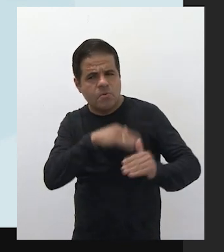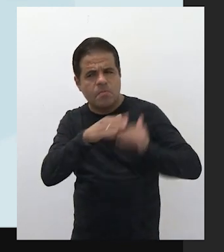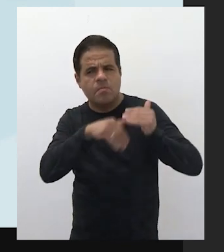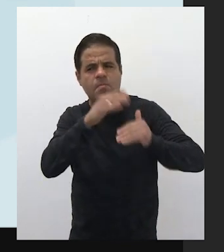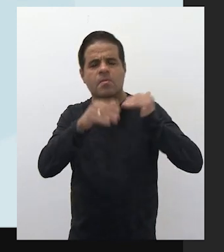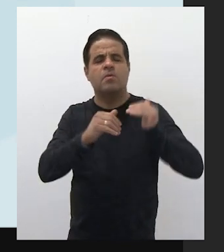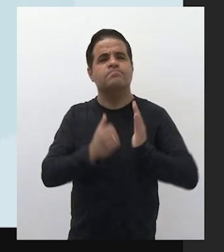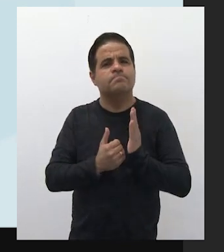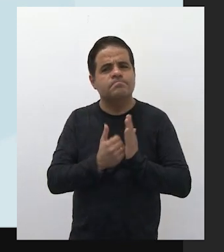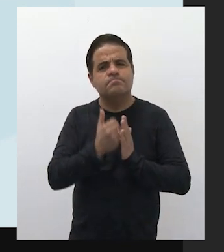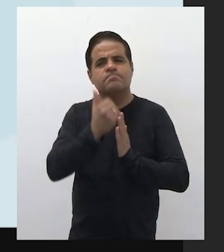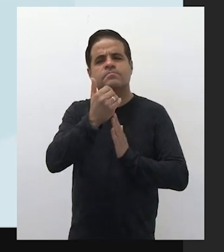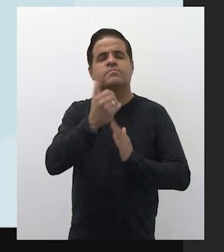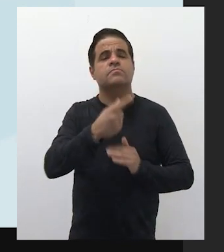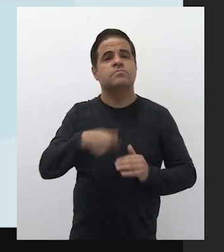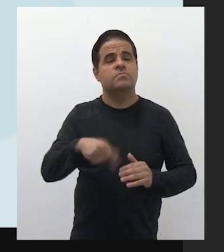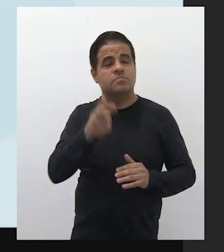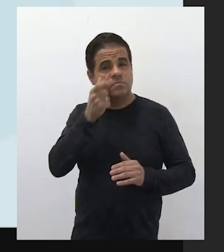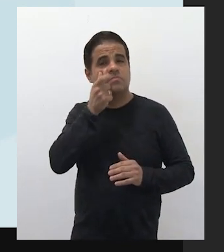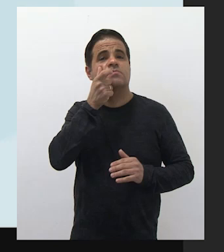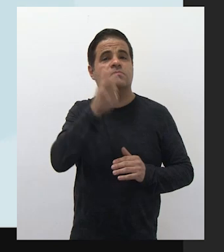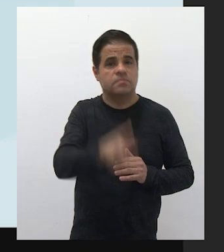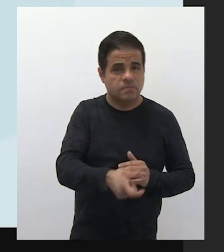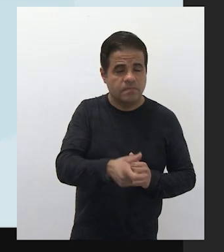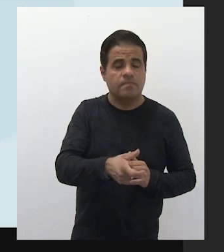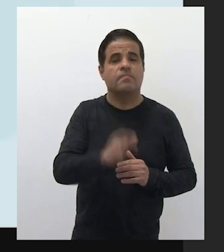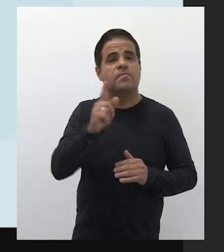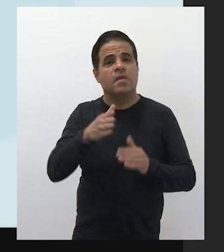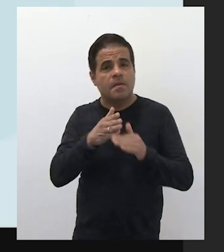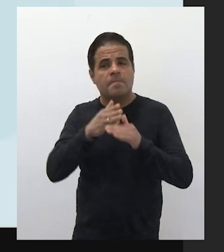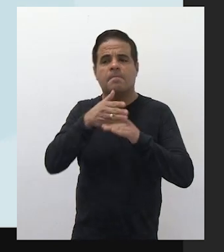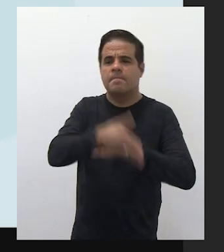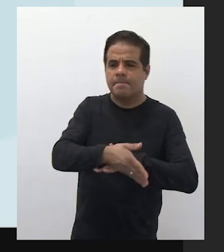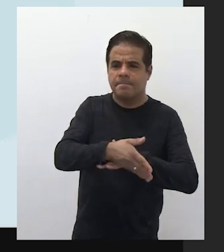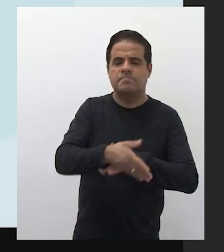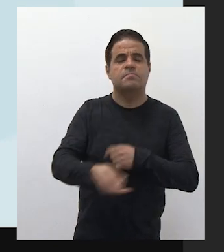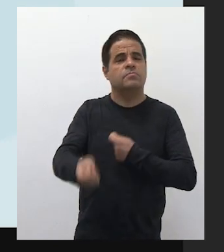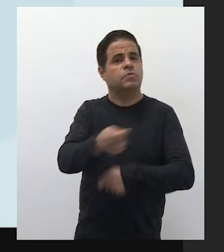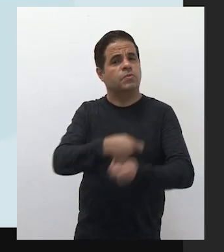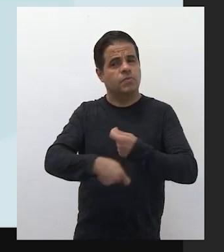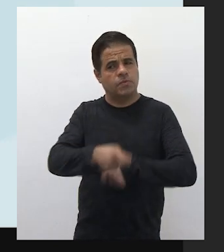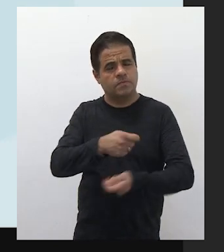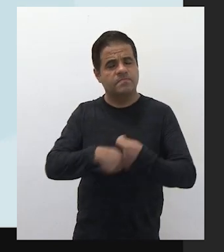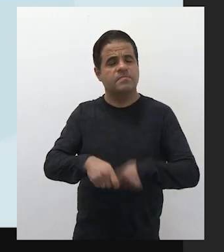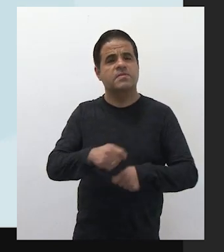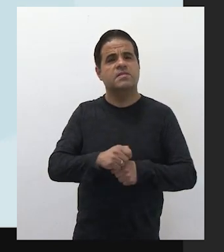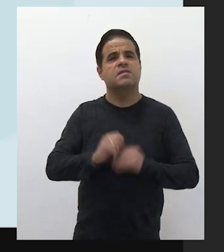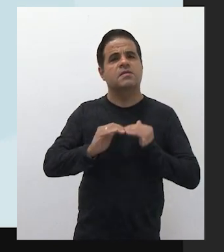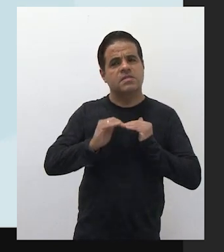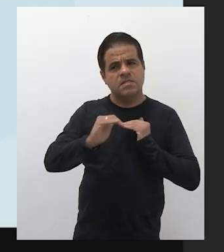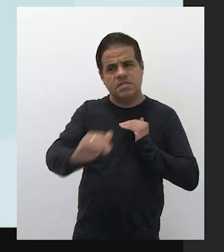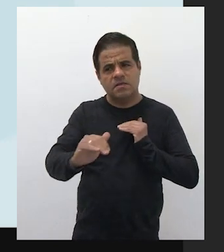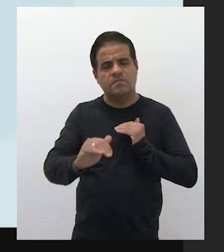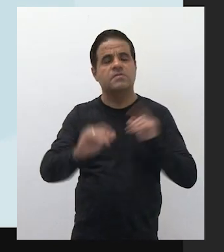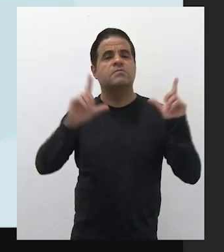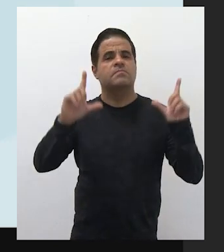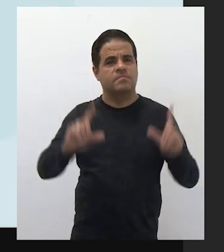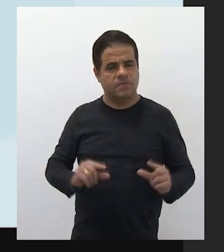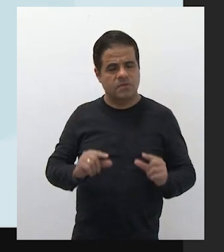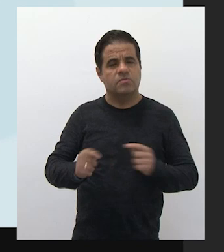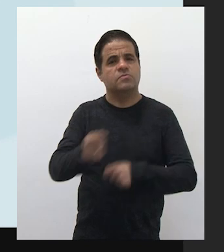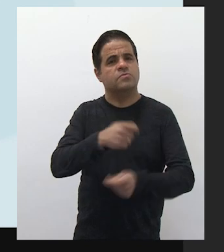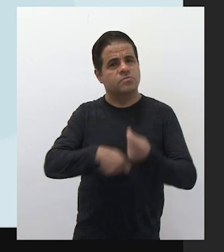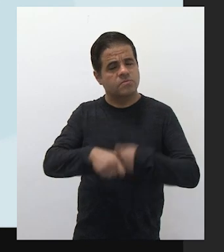desenvolvimento, o crescimento que nos interessa é a passagem da economia de níveis menos humanos,